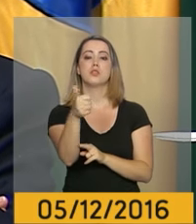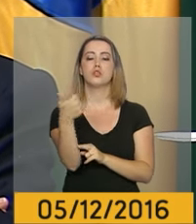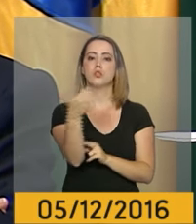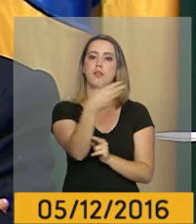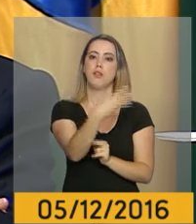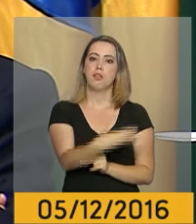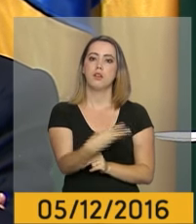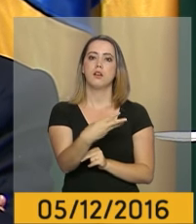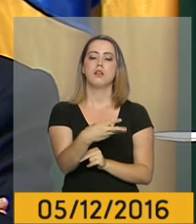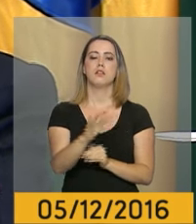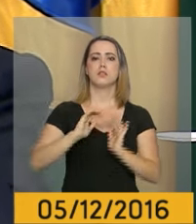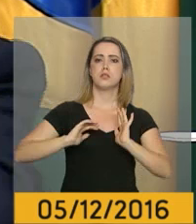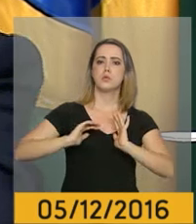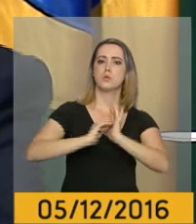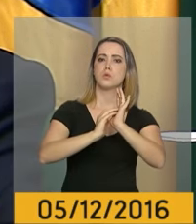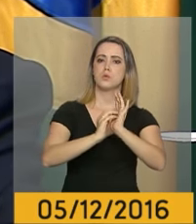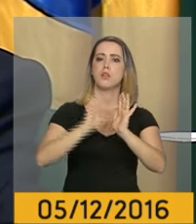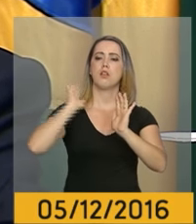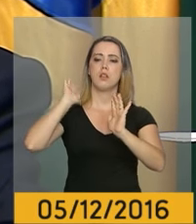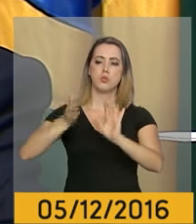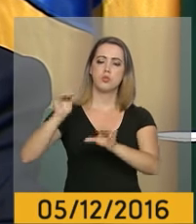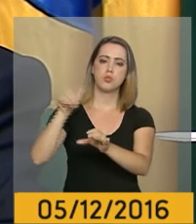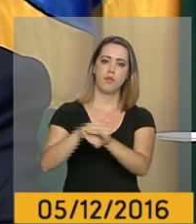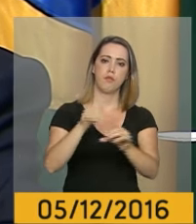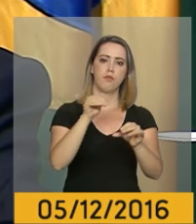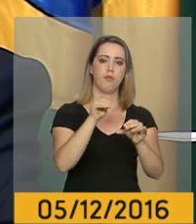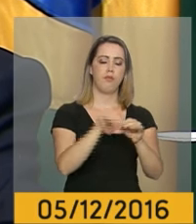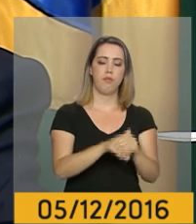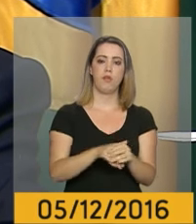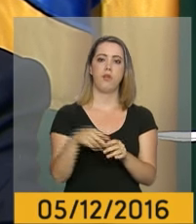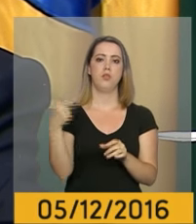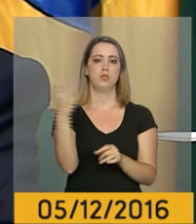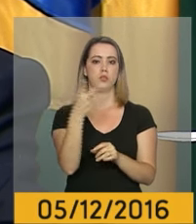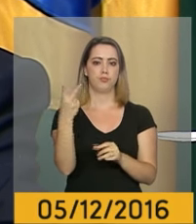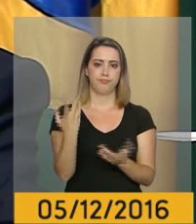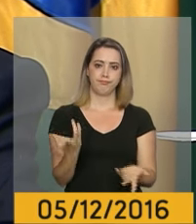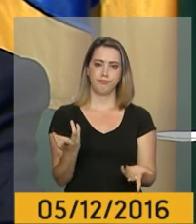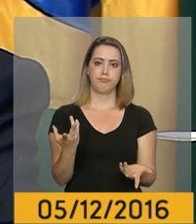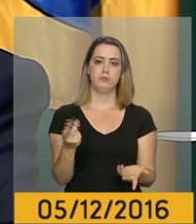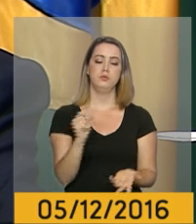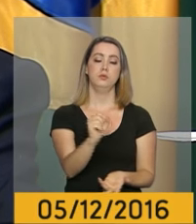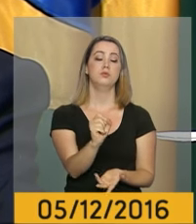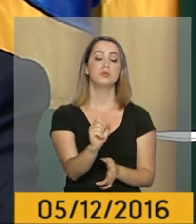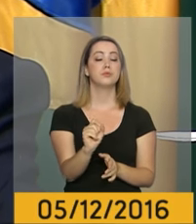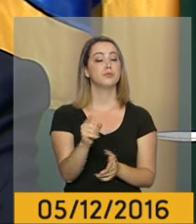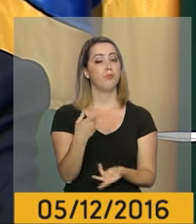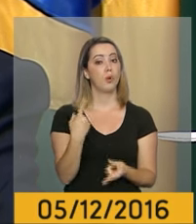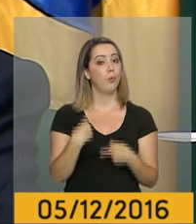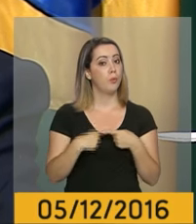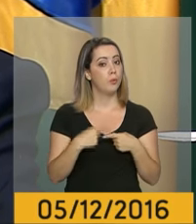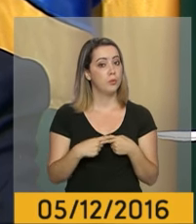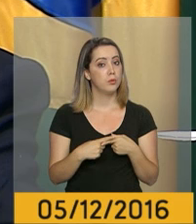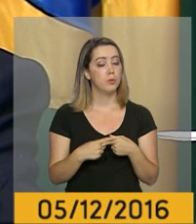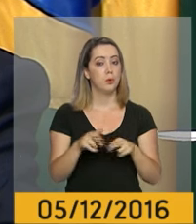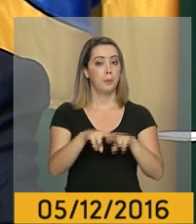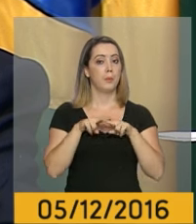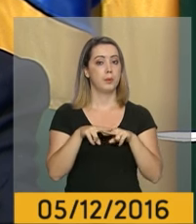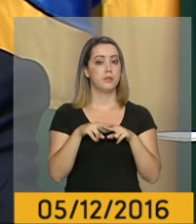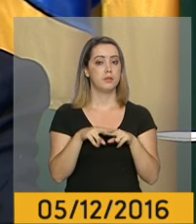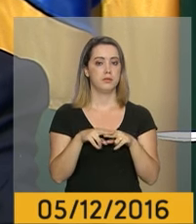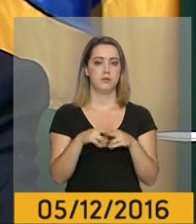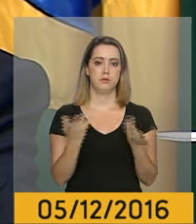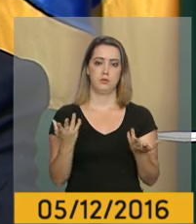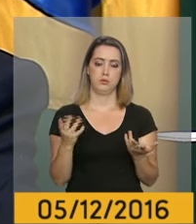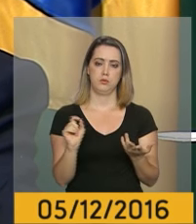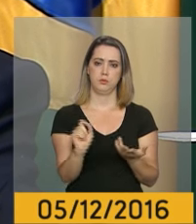Federal acabe por votar o segundo turno. Ah, e portanto,